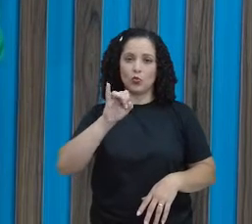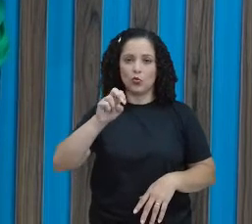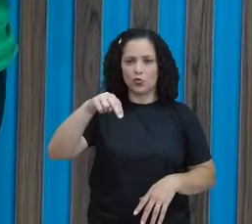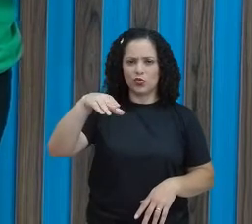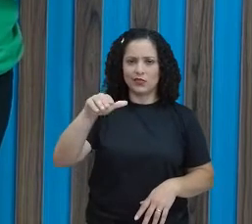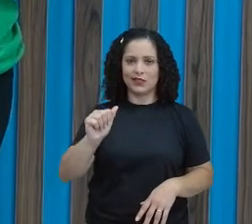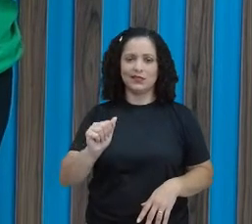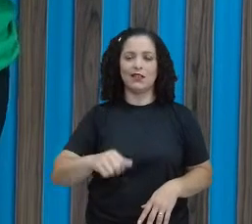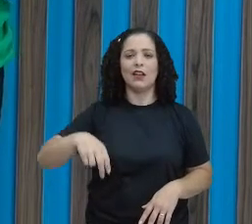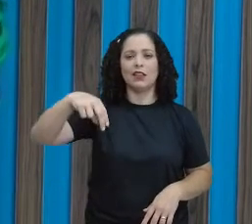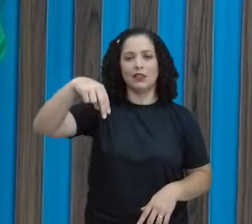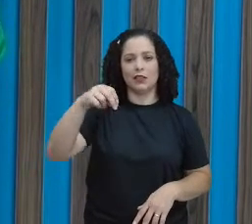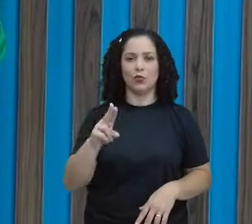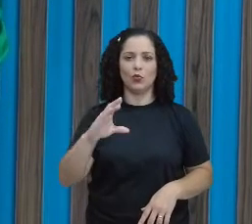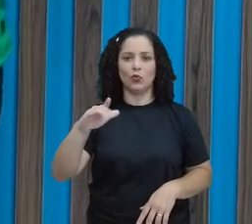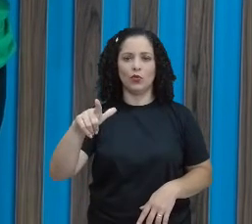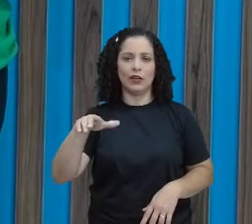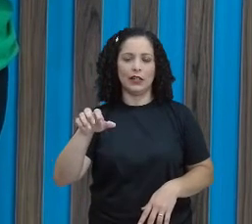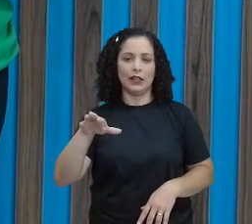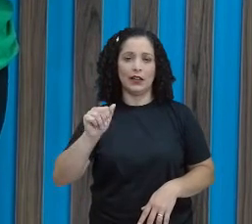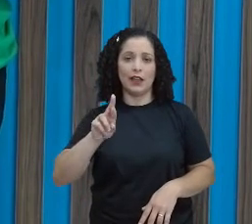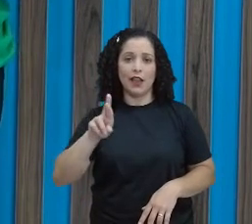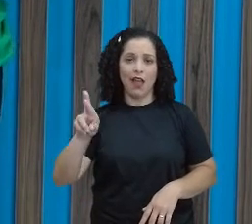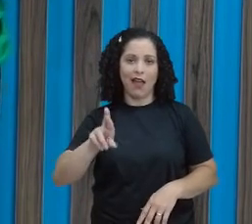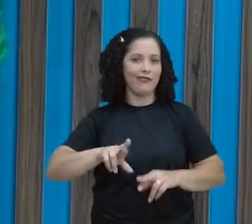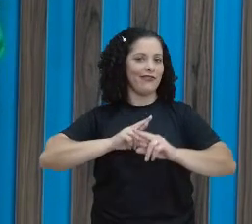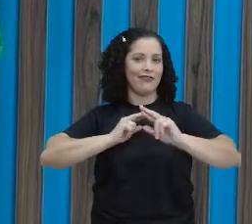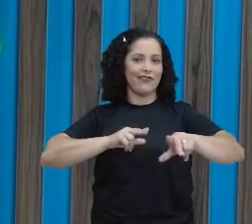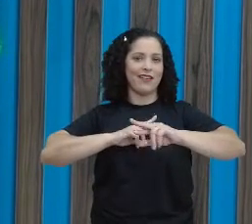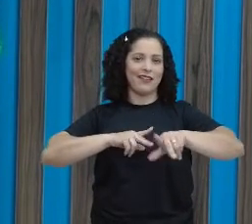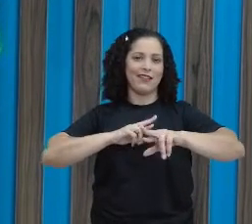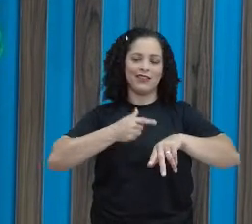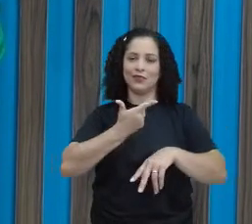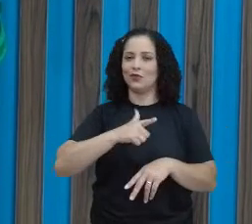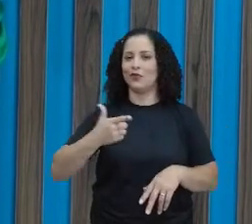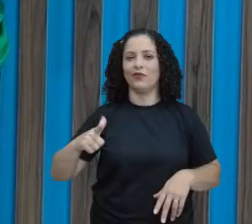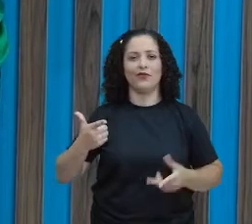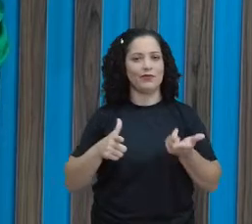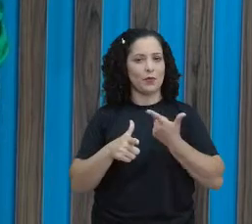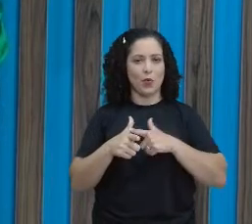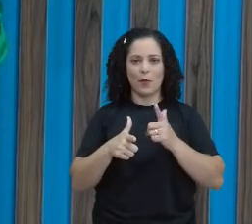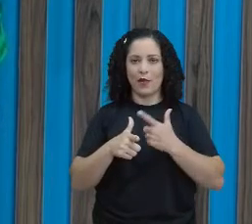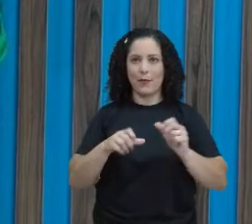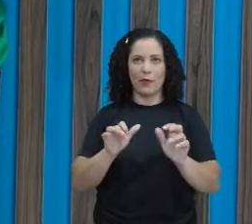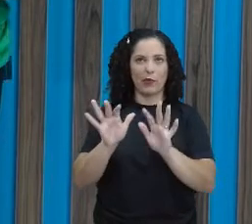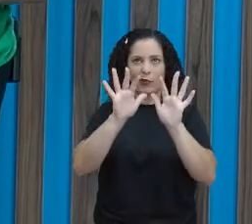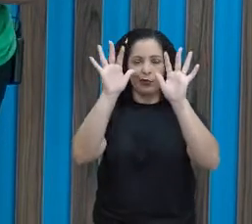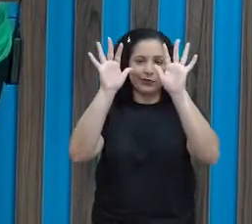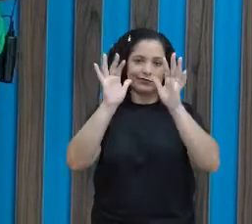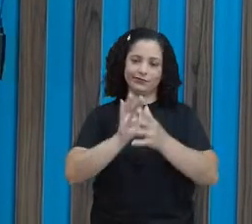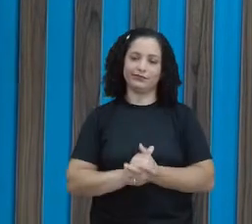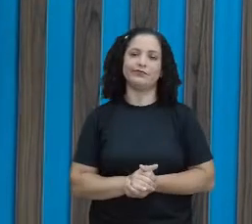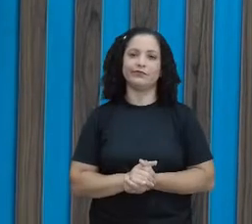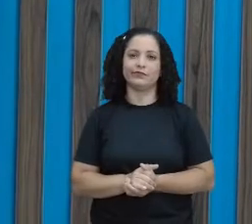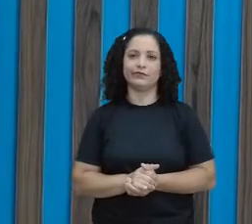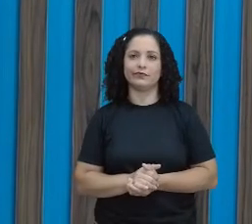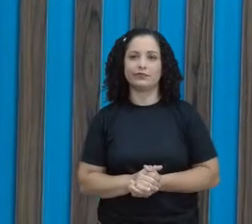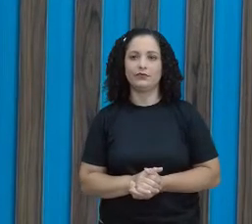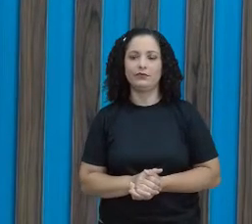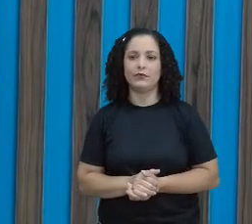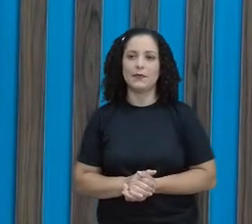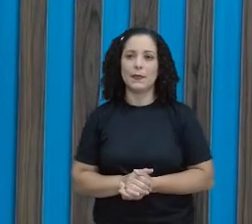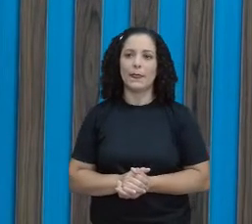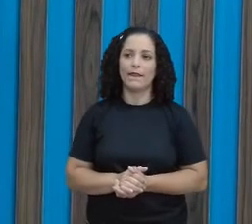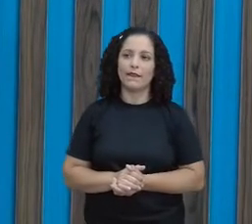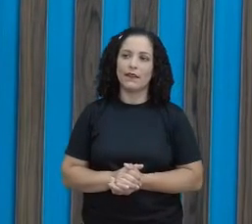elétrica não vai causar essa complicação aí do efeito estufa, tá certo? Outra coisa é